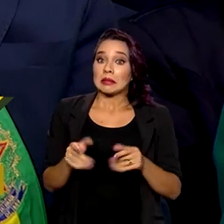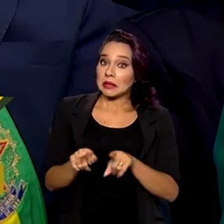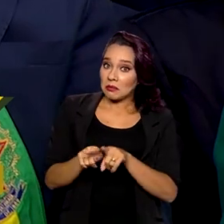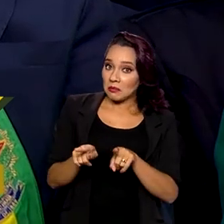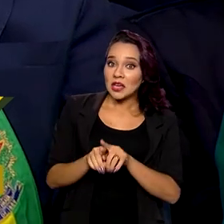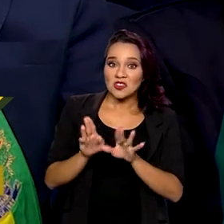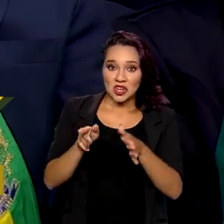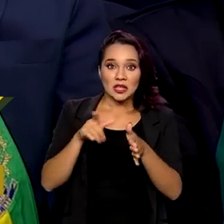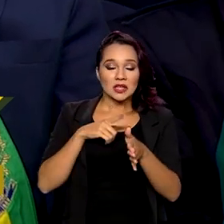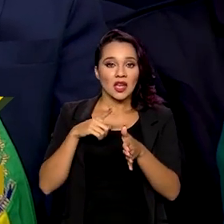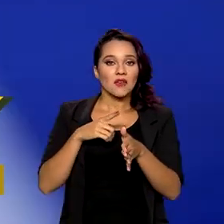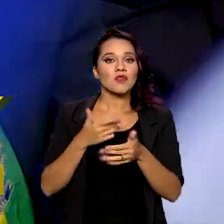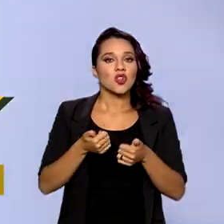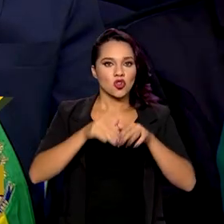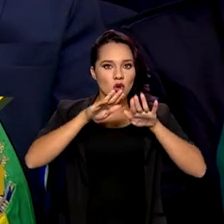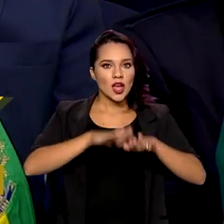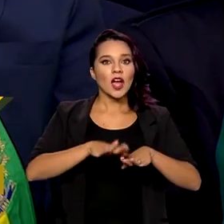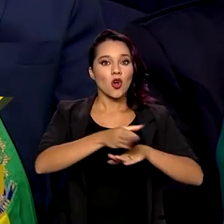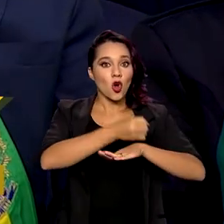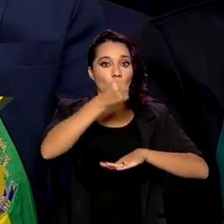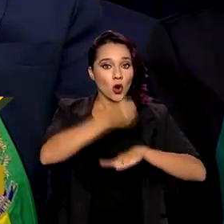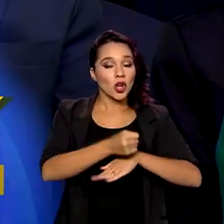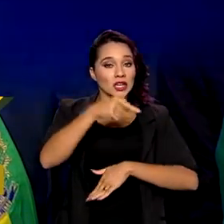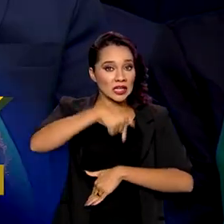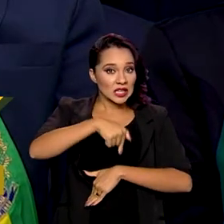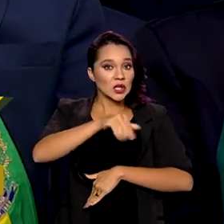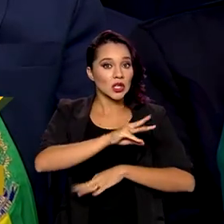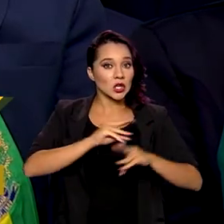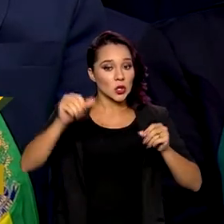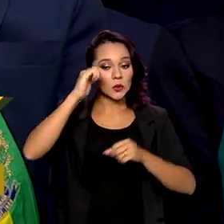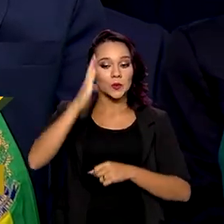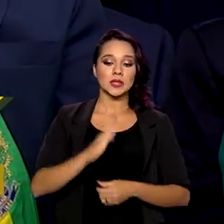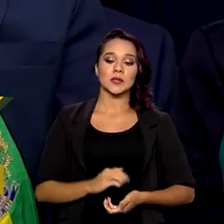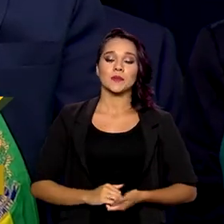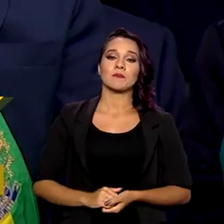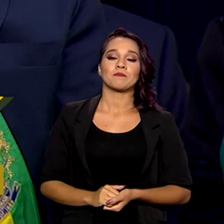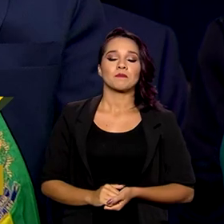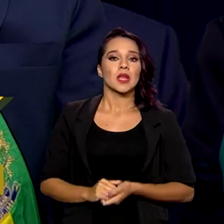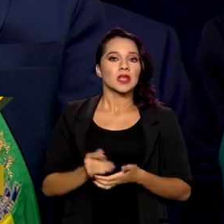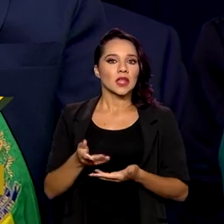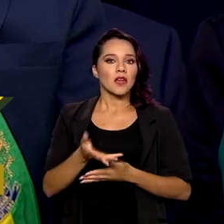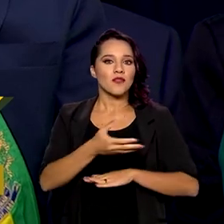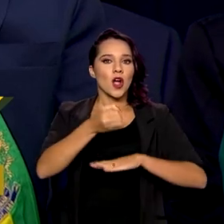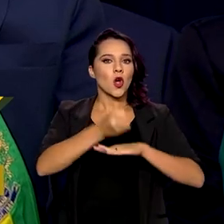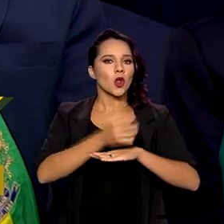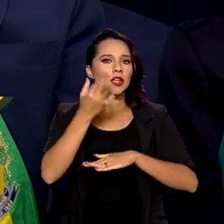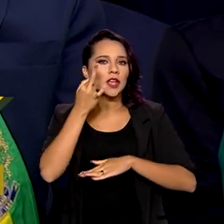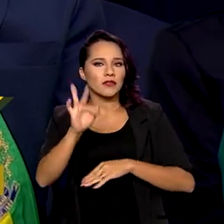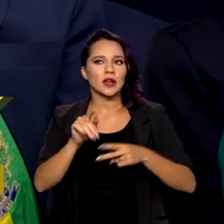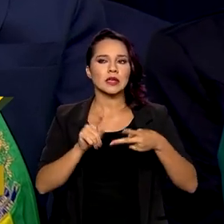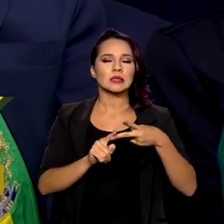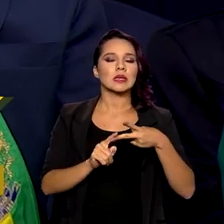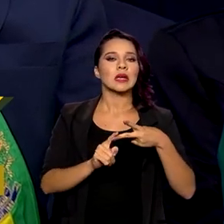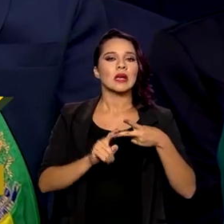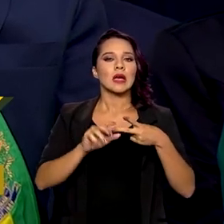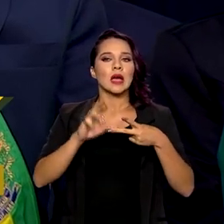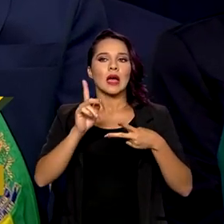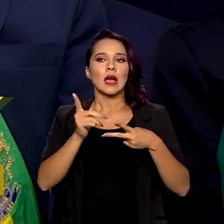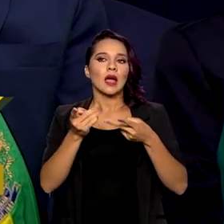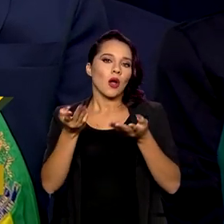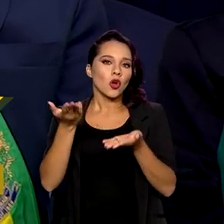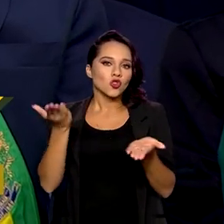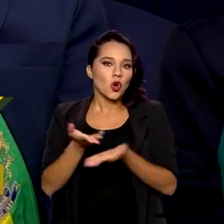inclusive o estabelecimento de colônias aqui no território nacional. Colônia na França Antártica, por exemplo, onde hoje é o Rio de